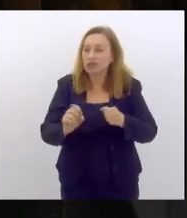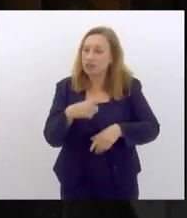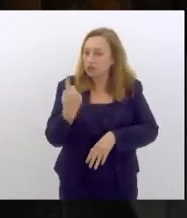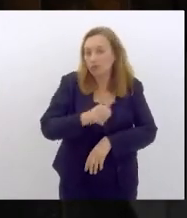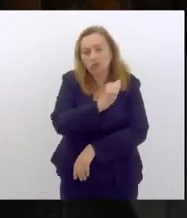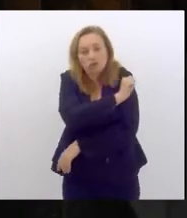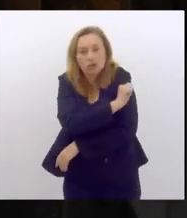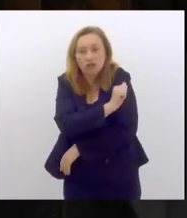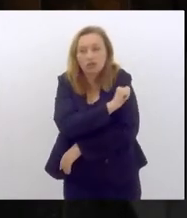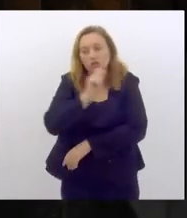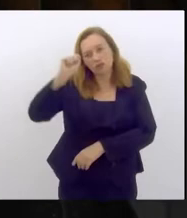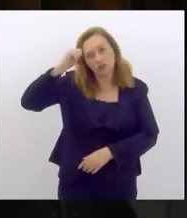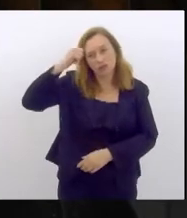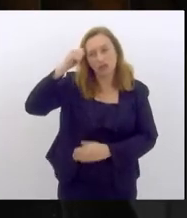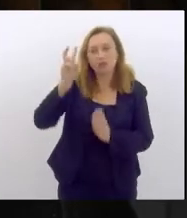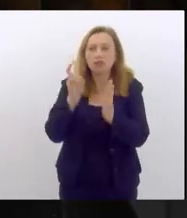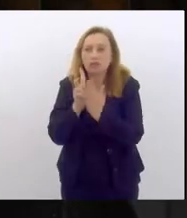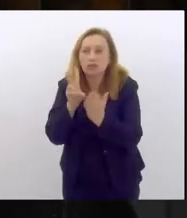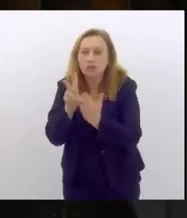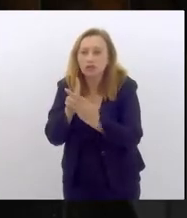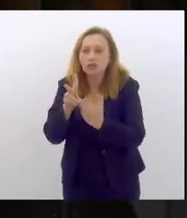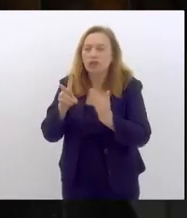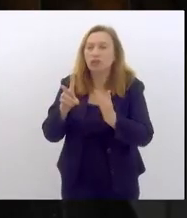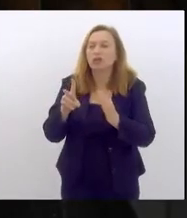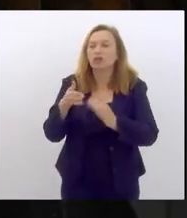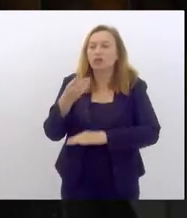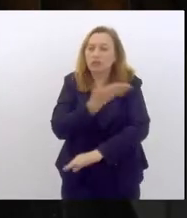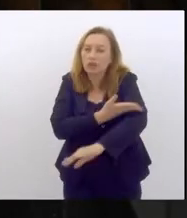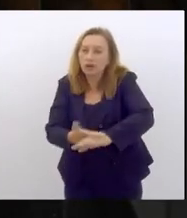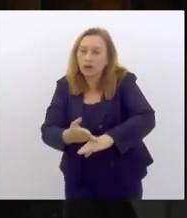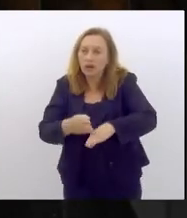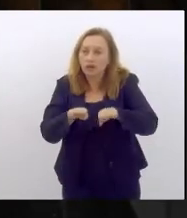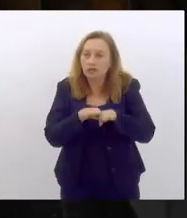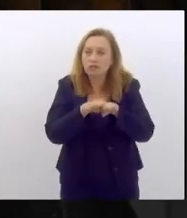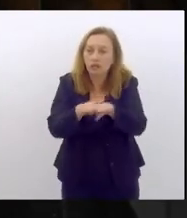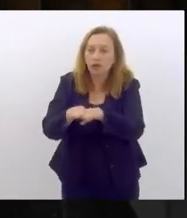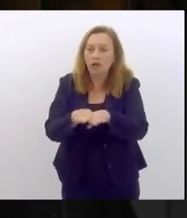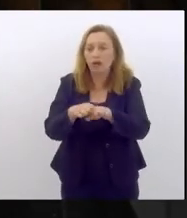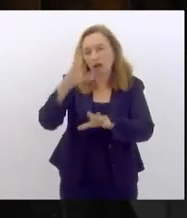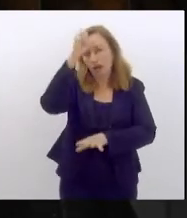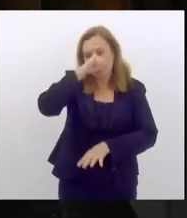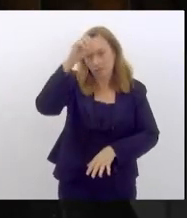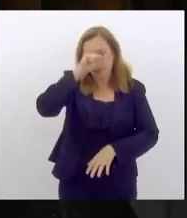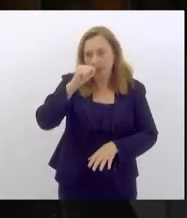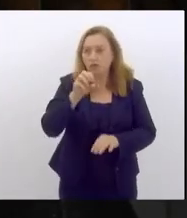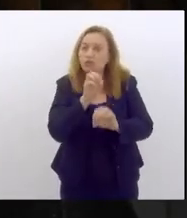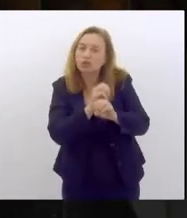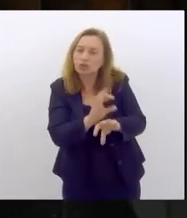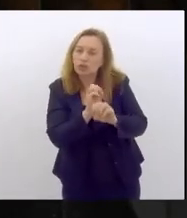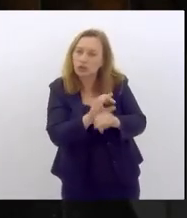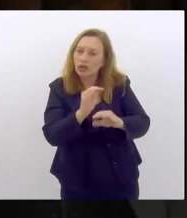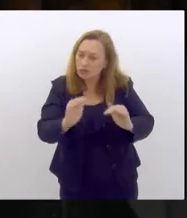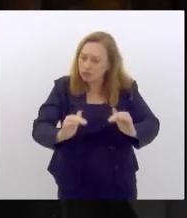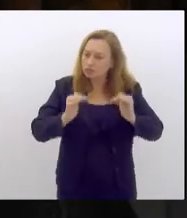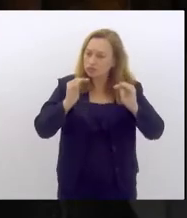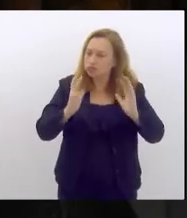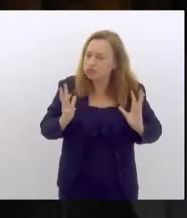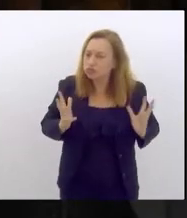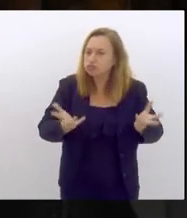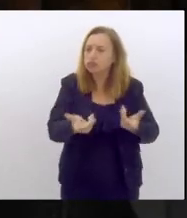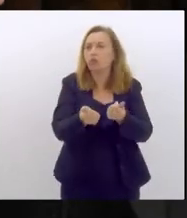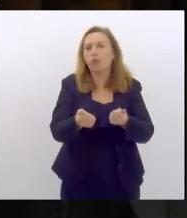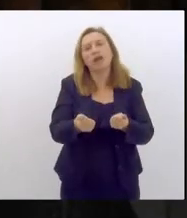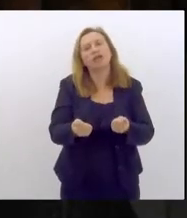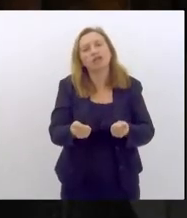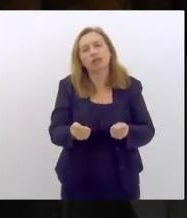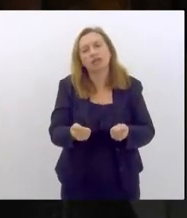alunos negros, indígenas, brancos aprendam de uma maneira com equidade. Uma educação de excelência perpassa por